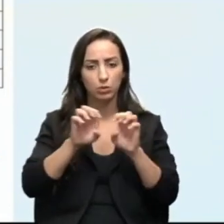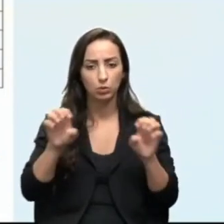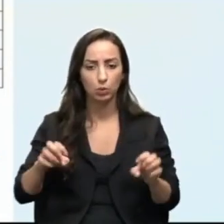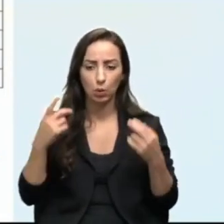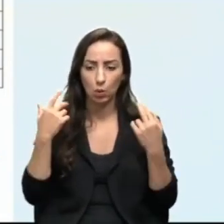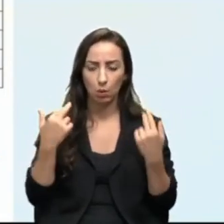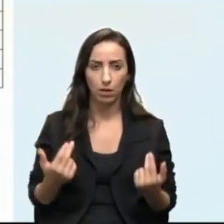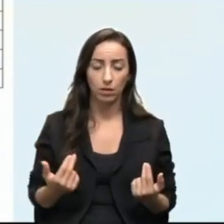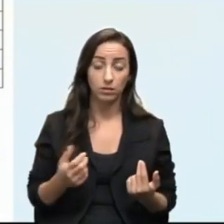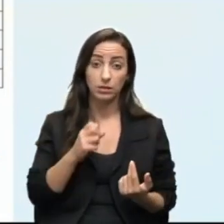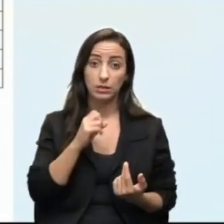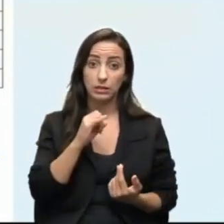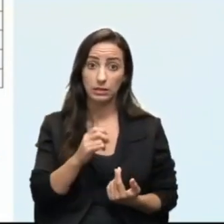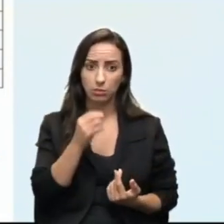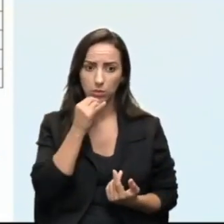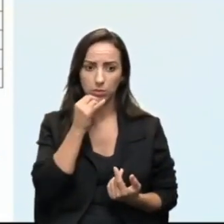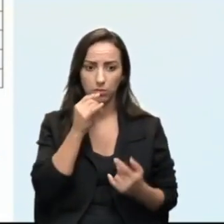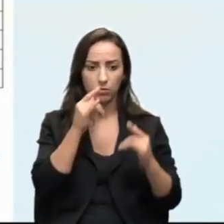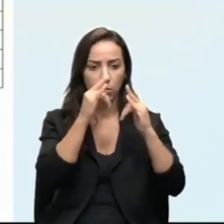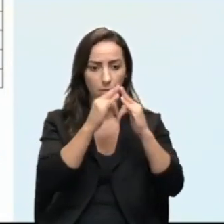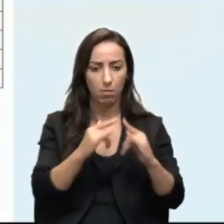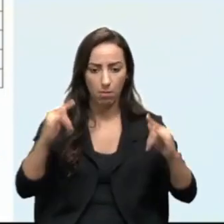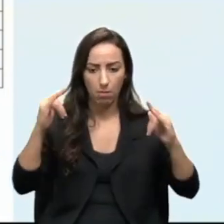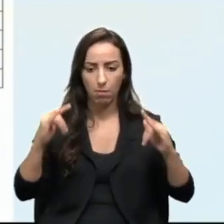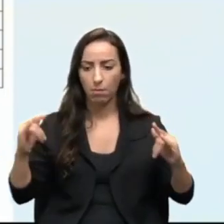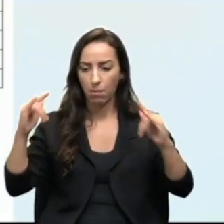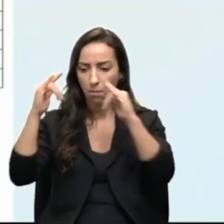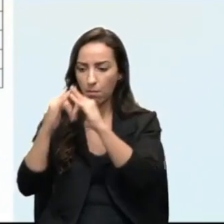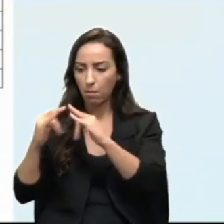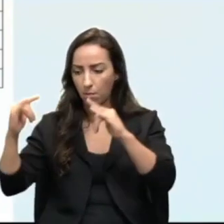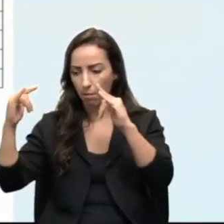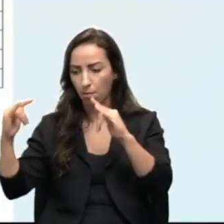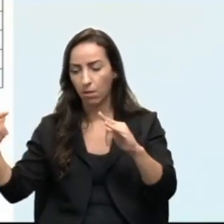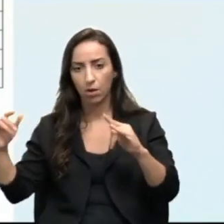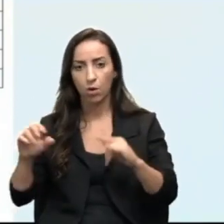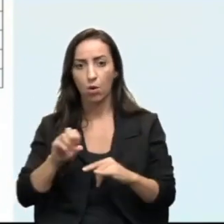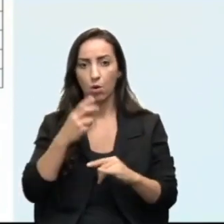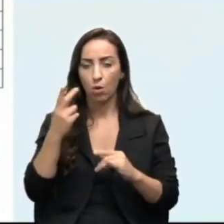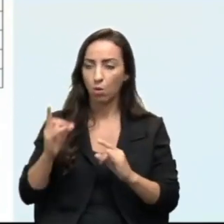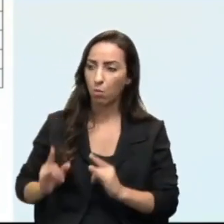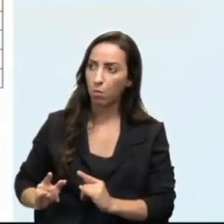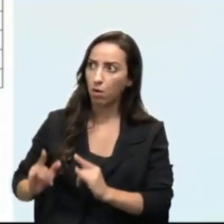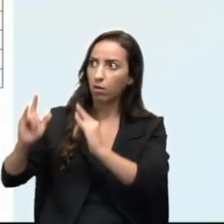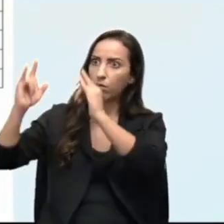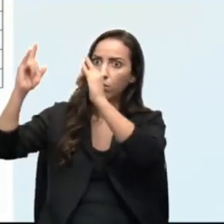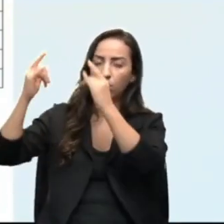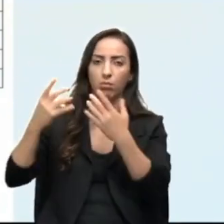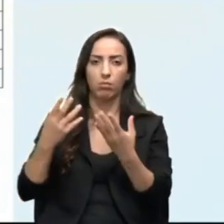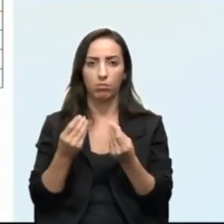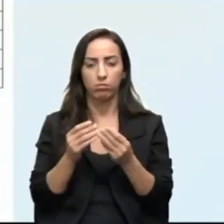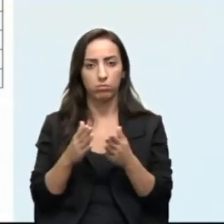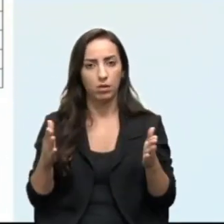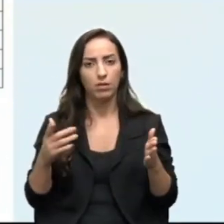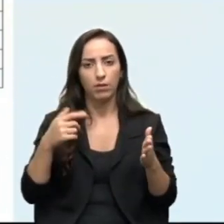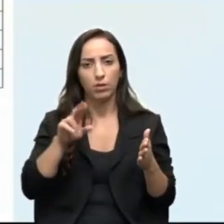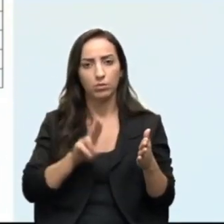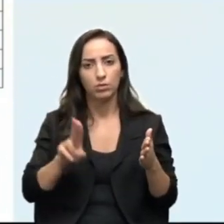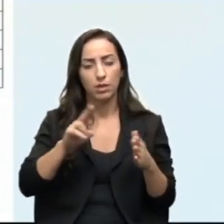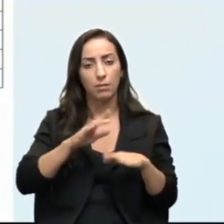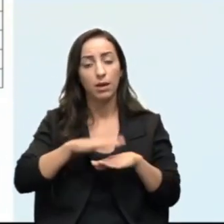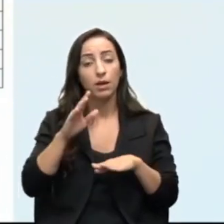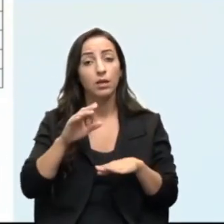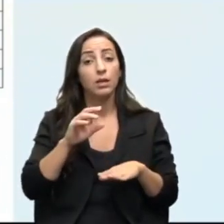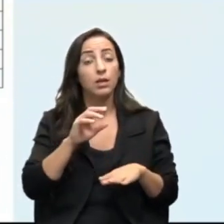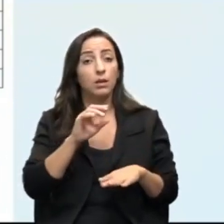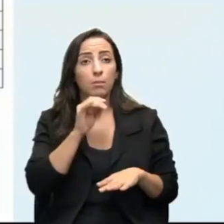usuais. Lógico, se a gente for fazer uma ponte, um edifício com vão muito grande, nós vamos usar estribos maiores.